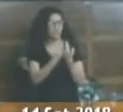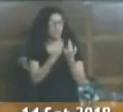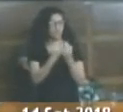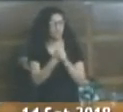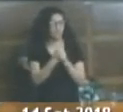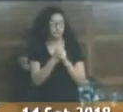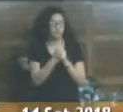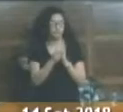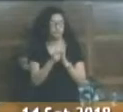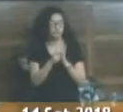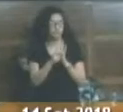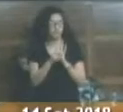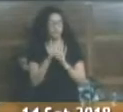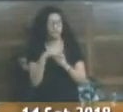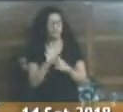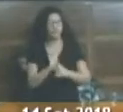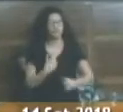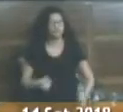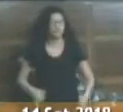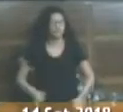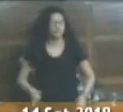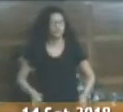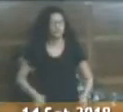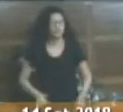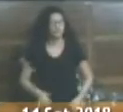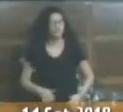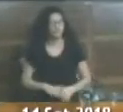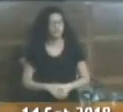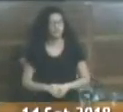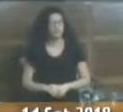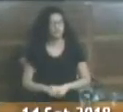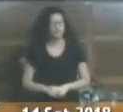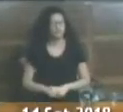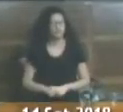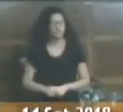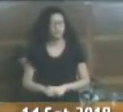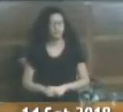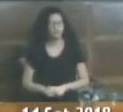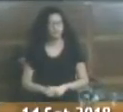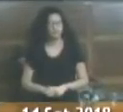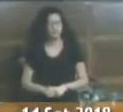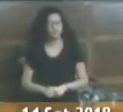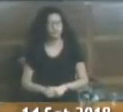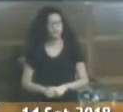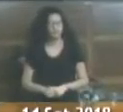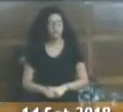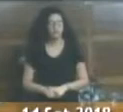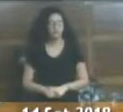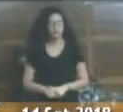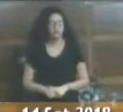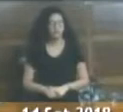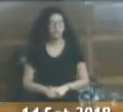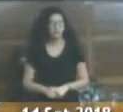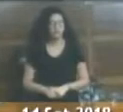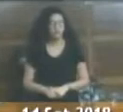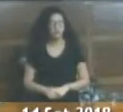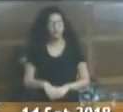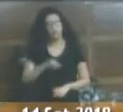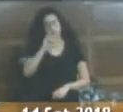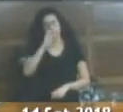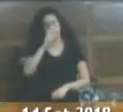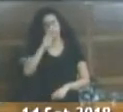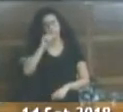Histórica. E nós estamos sofrendo com isso. Poxa, pelo amor de Deus, gente, vamos olhar isso aí. Porque, ó, o pessoal do